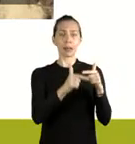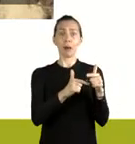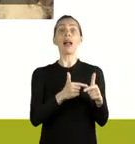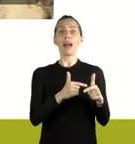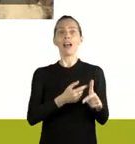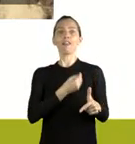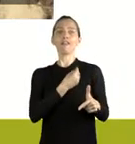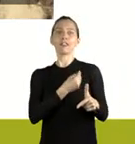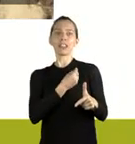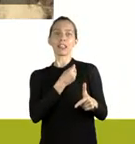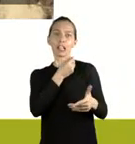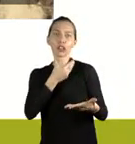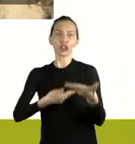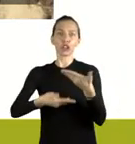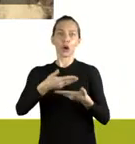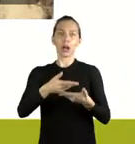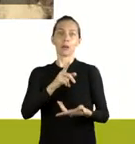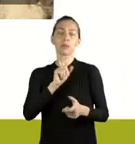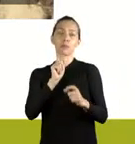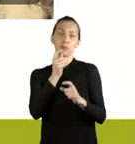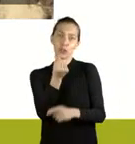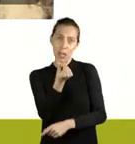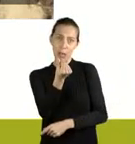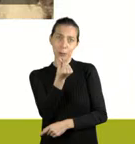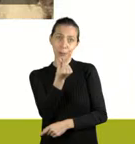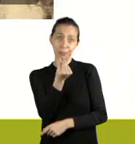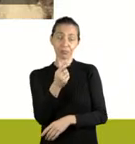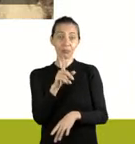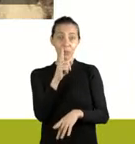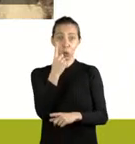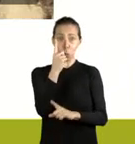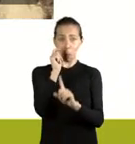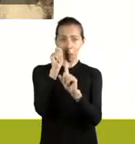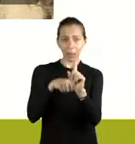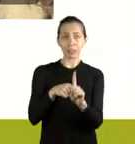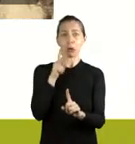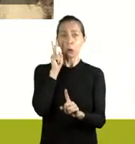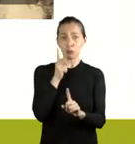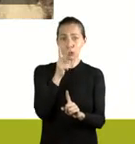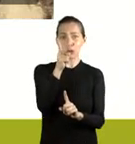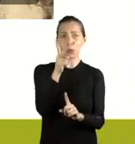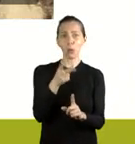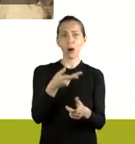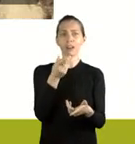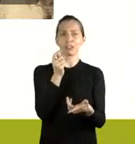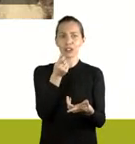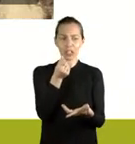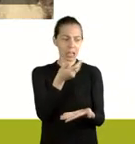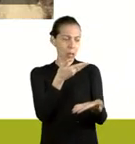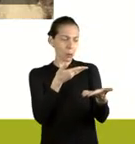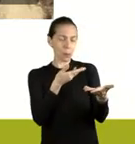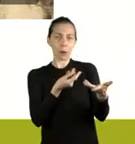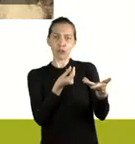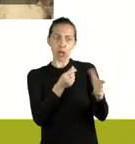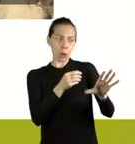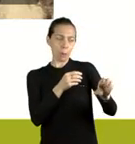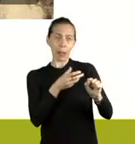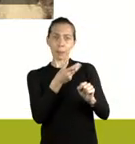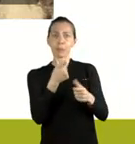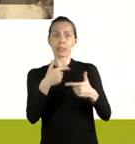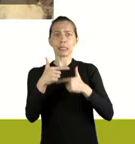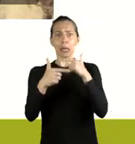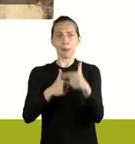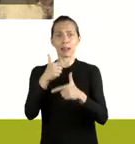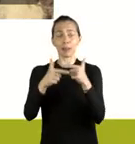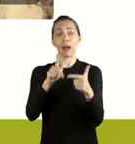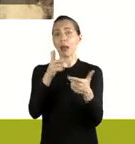sua vida. E se passa um mês e você não mudou o seu patamar, você perdeu um mês para acumular a sua riqueza.